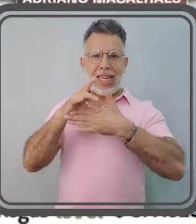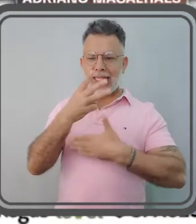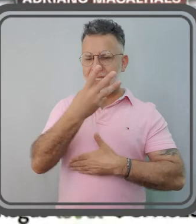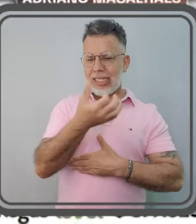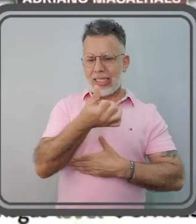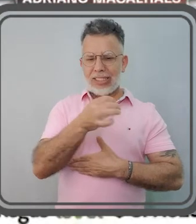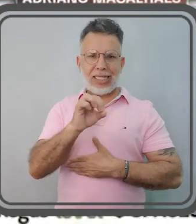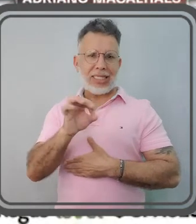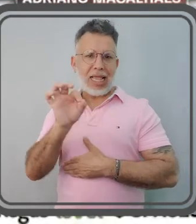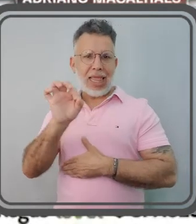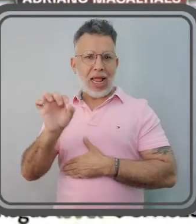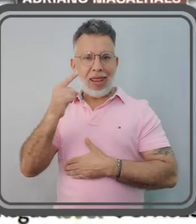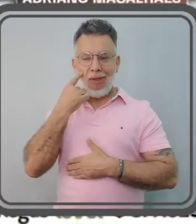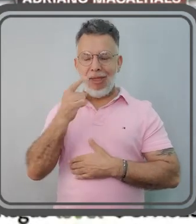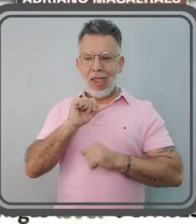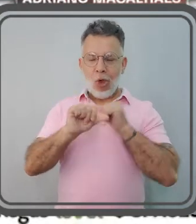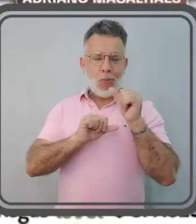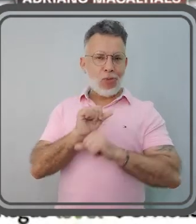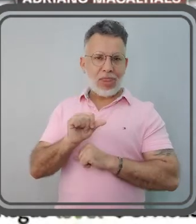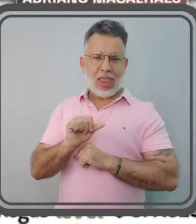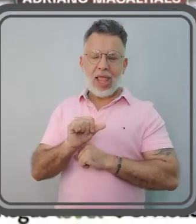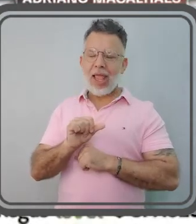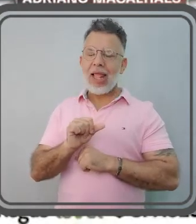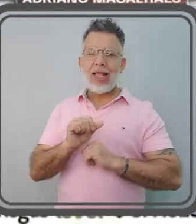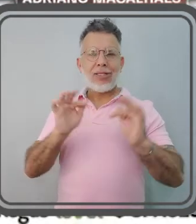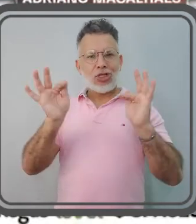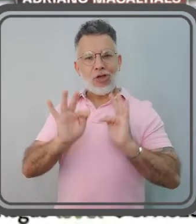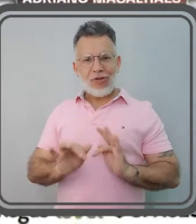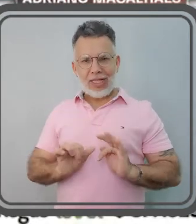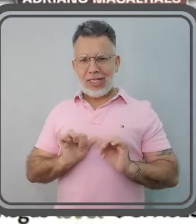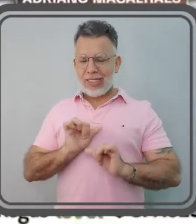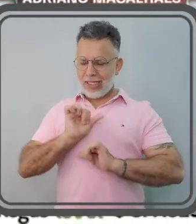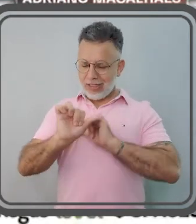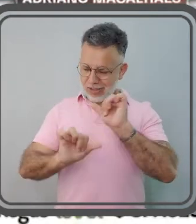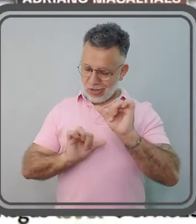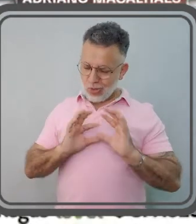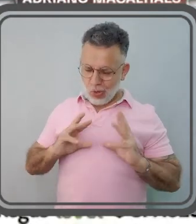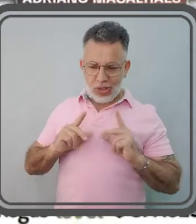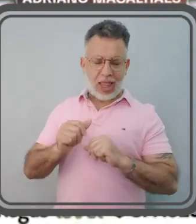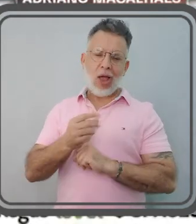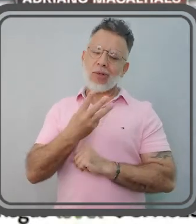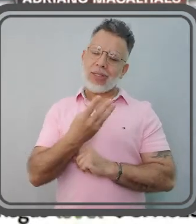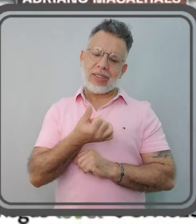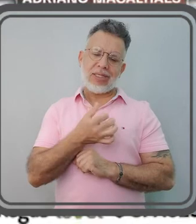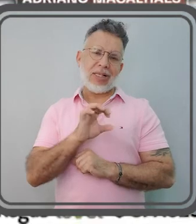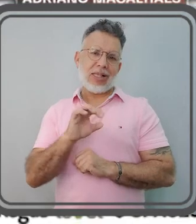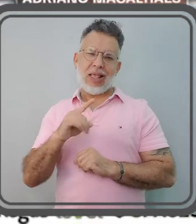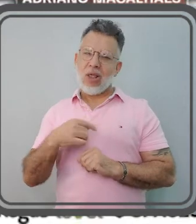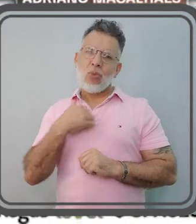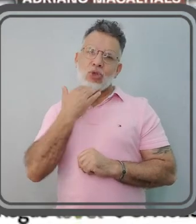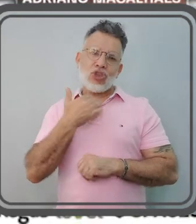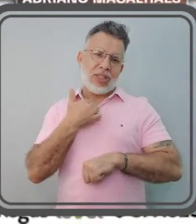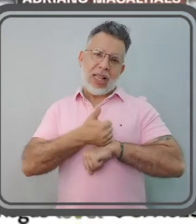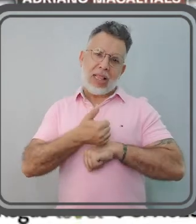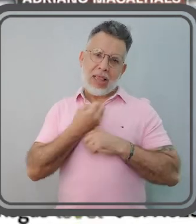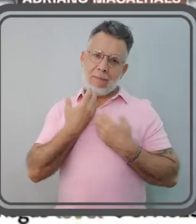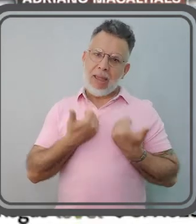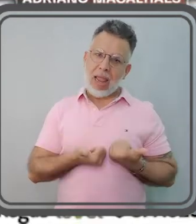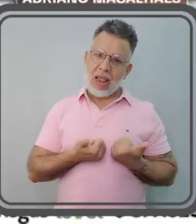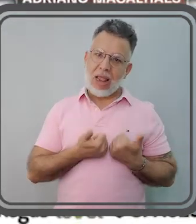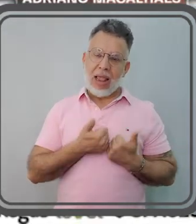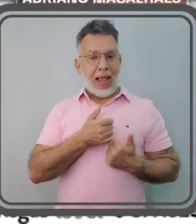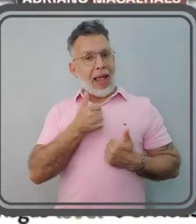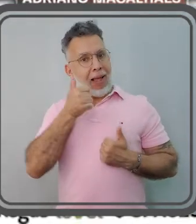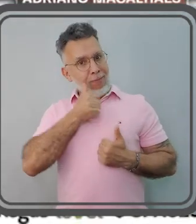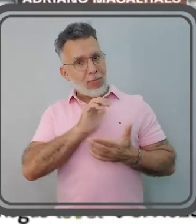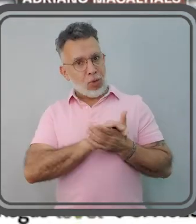graus. Porque não adianta nada, você está bem ali profissionalmente, a Bruna estava grávida na época, né? E a gente queria viver mais tempo com a nossa filha, né? Que ia